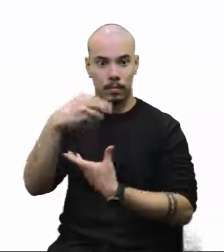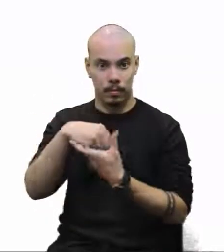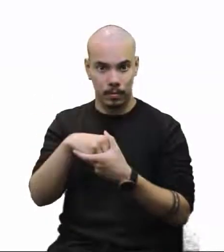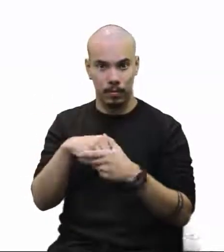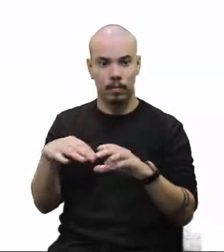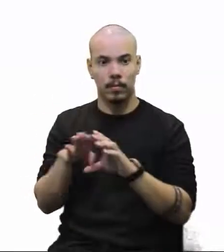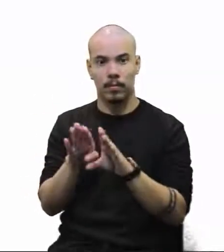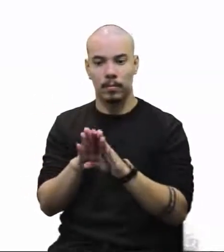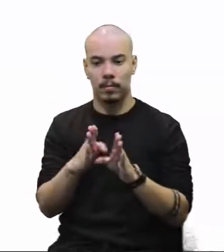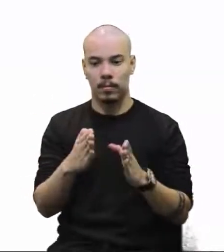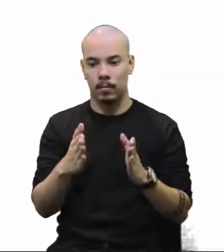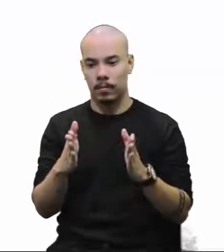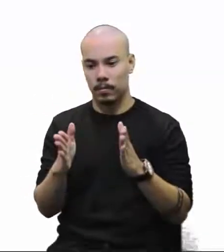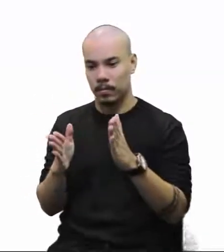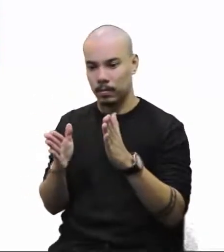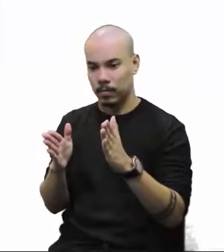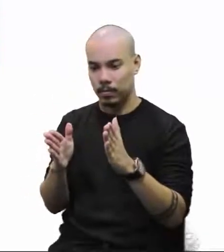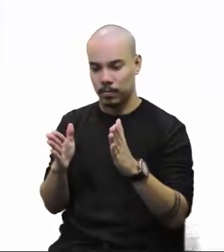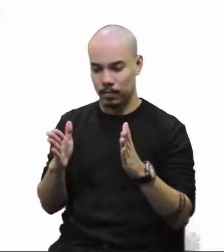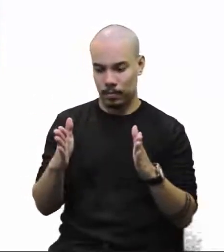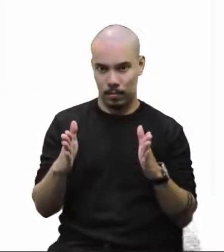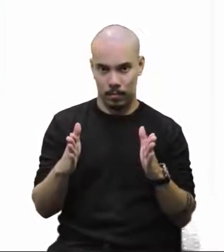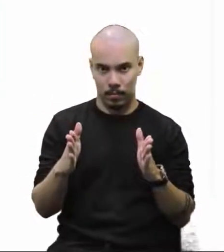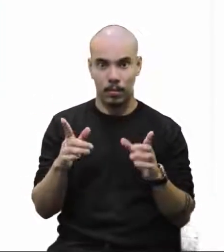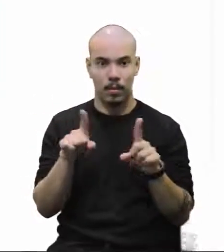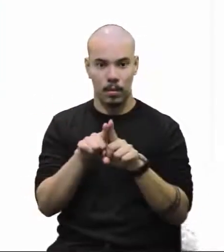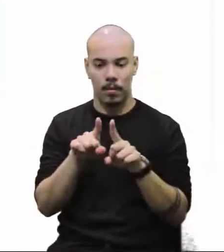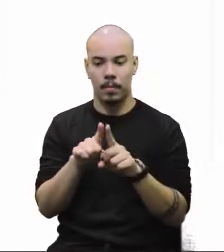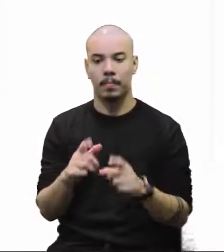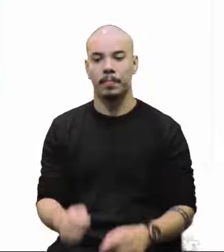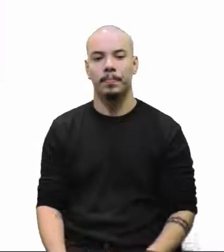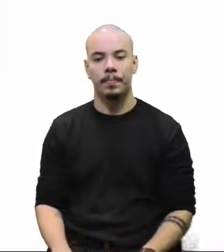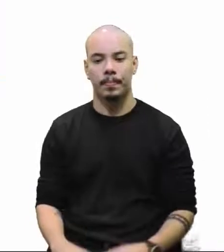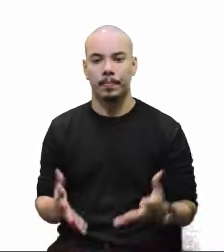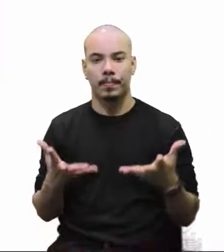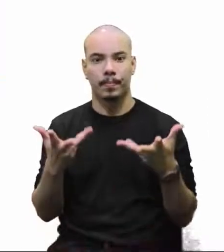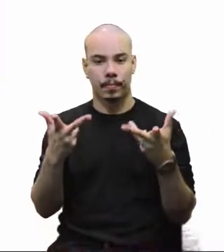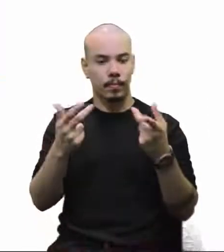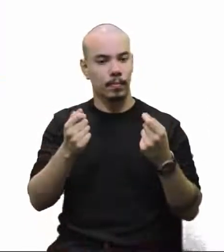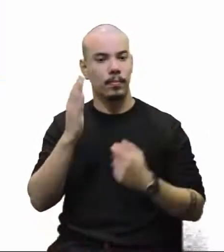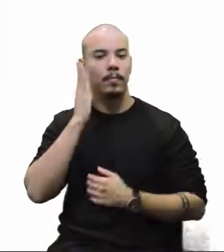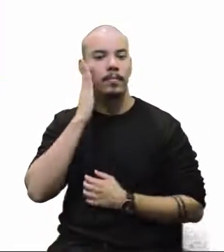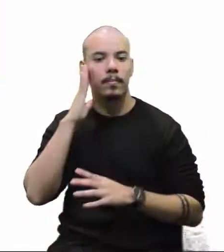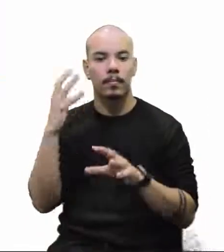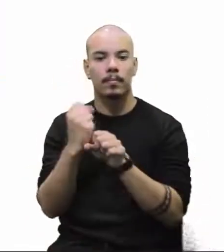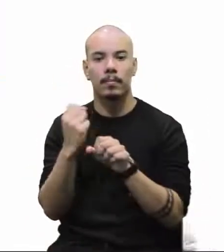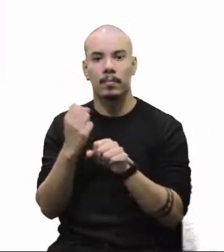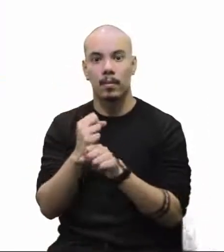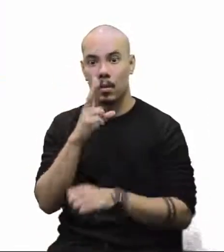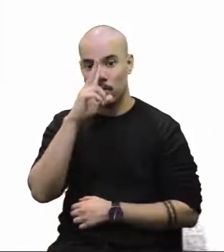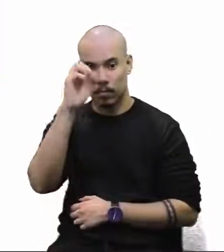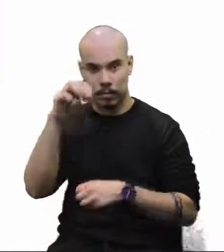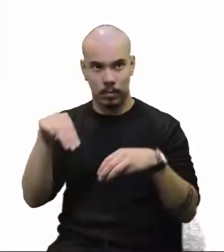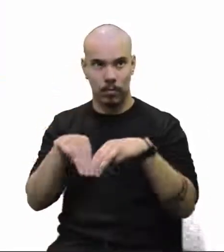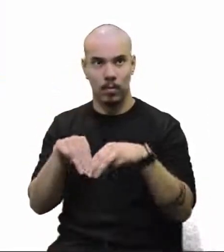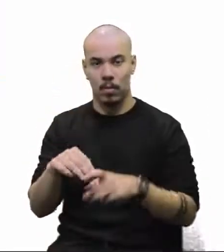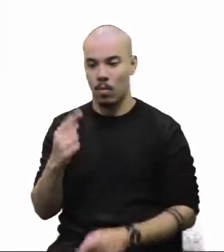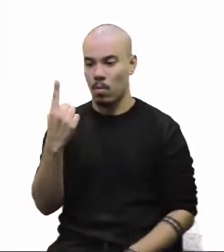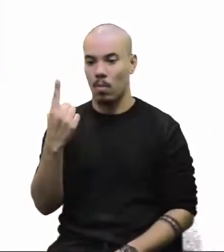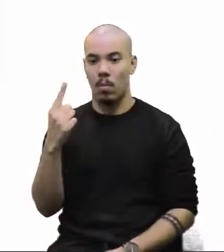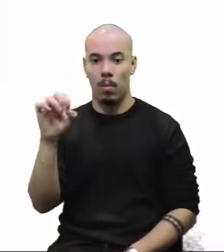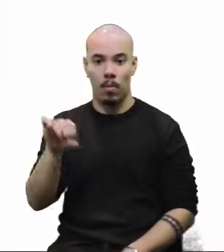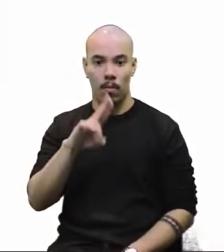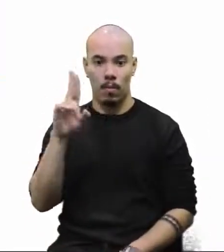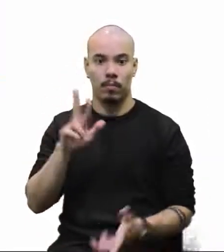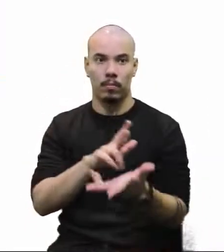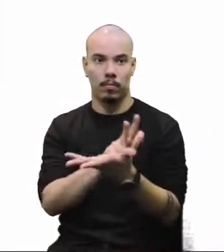campo e depois entre dois. As habilidades: calcular a força magnética em uma ou várias cargas